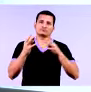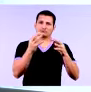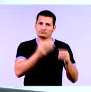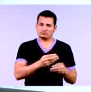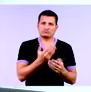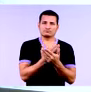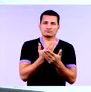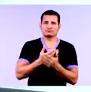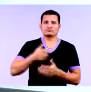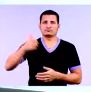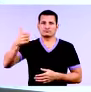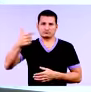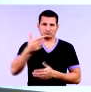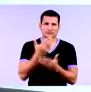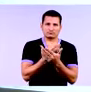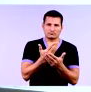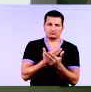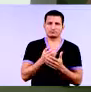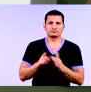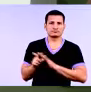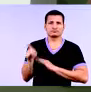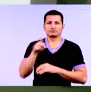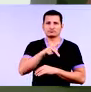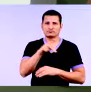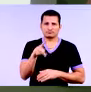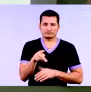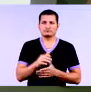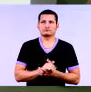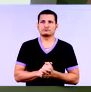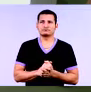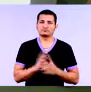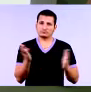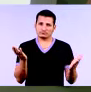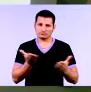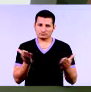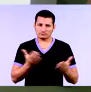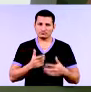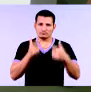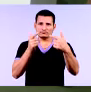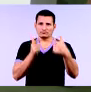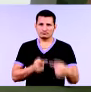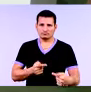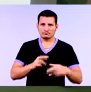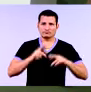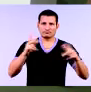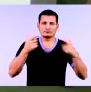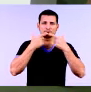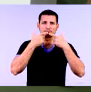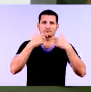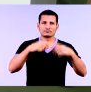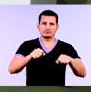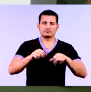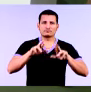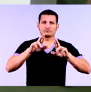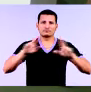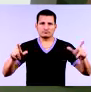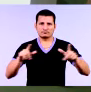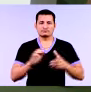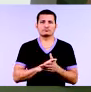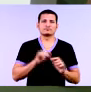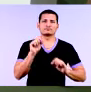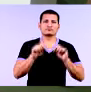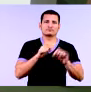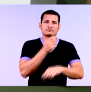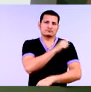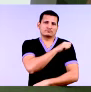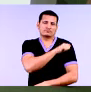primeiras aulas. Professor Marcel, hoje o desafio é diferente, a linguagem é diferente, o que nossos alunos vão